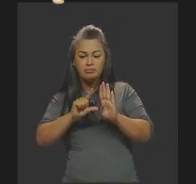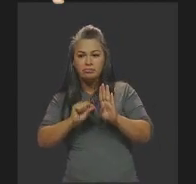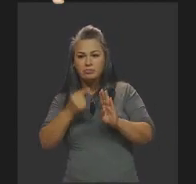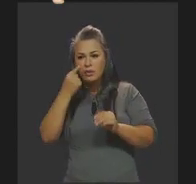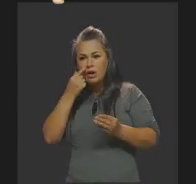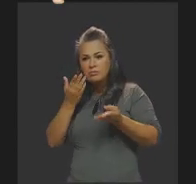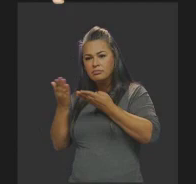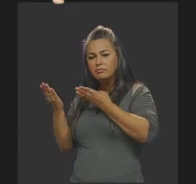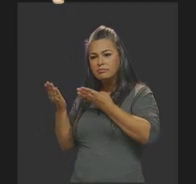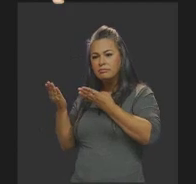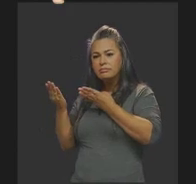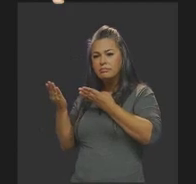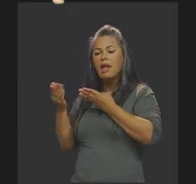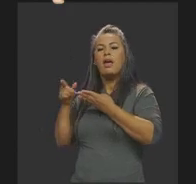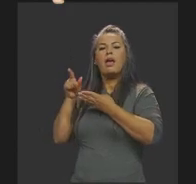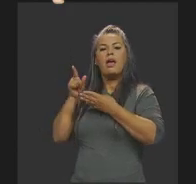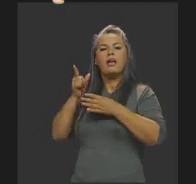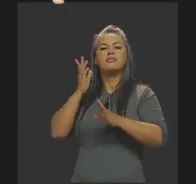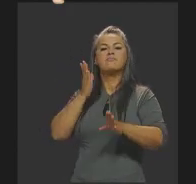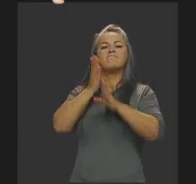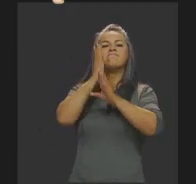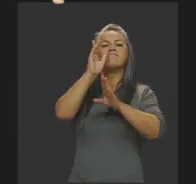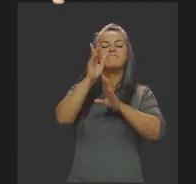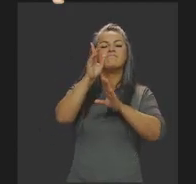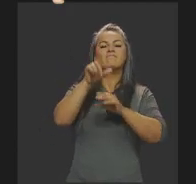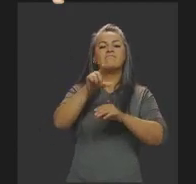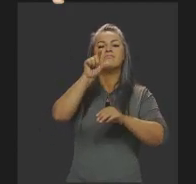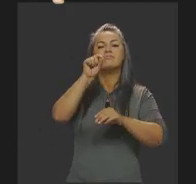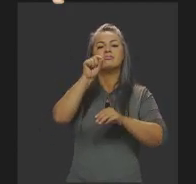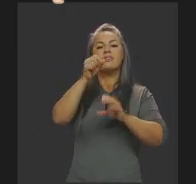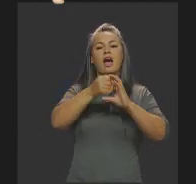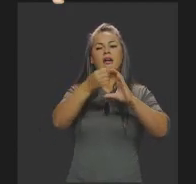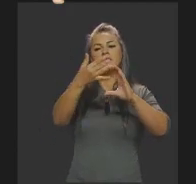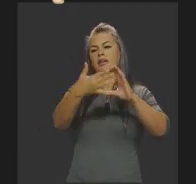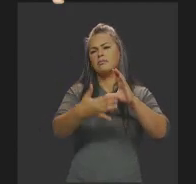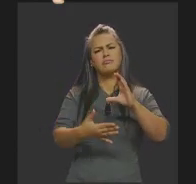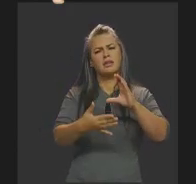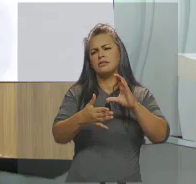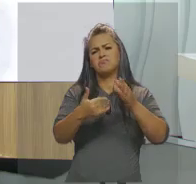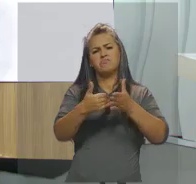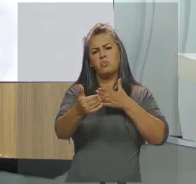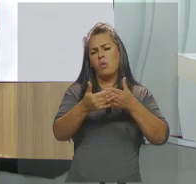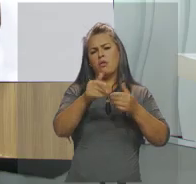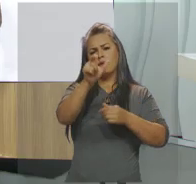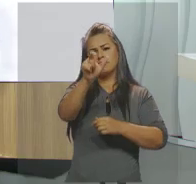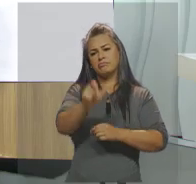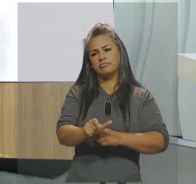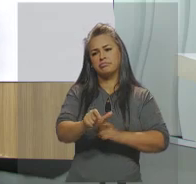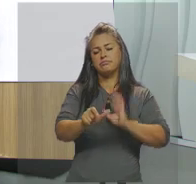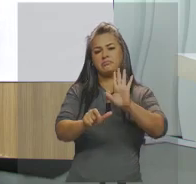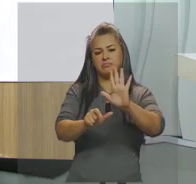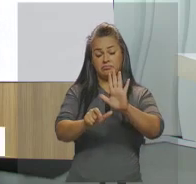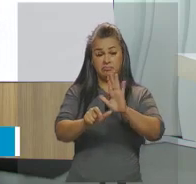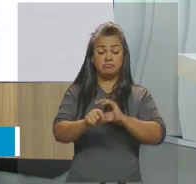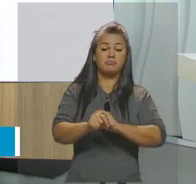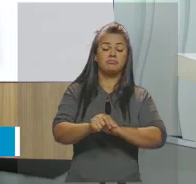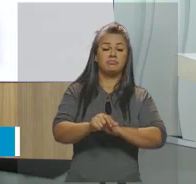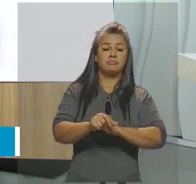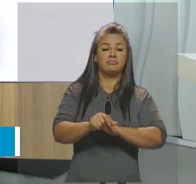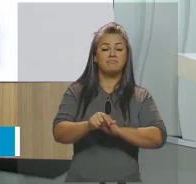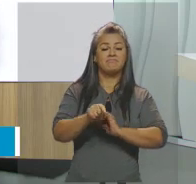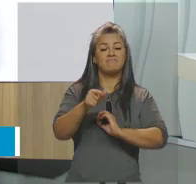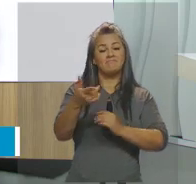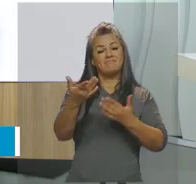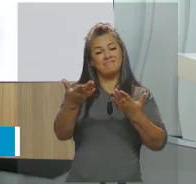genes, eles vão determinar uma mesma característica, uma característica X lá. Então, isso que vai ser